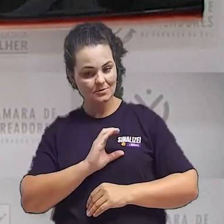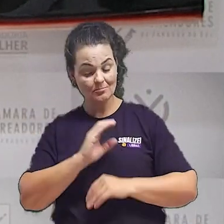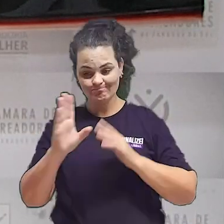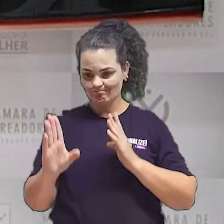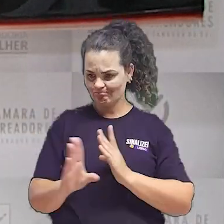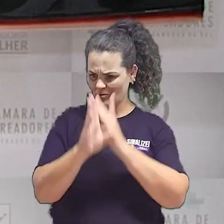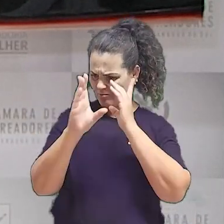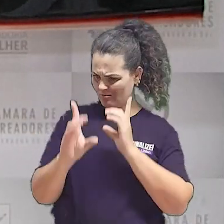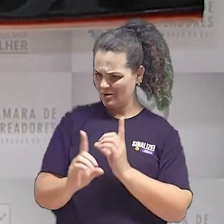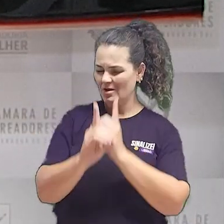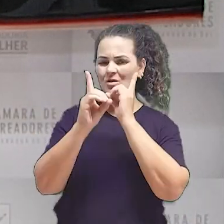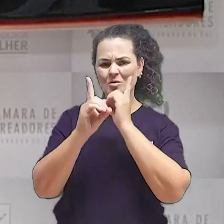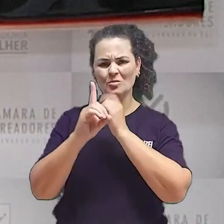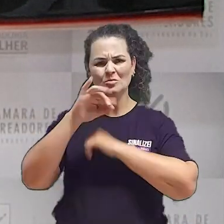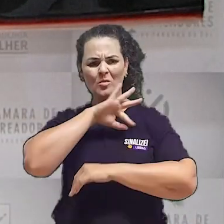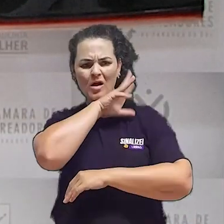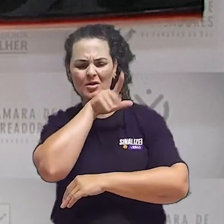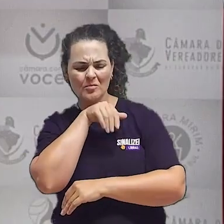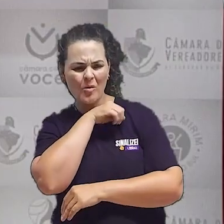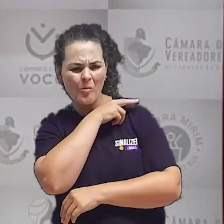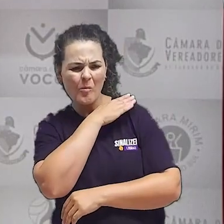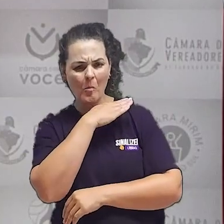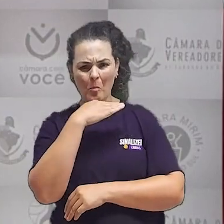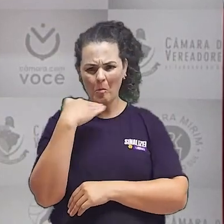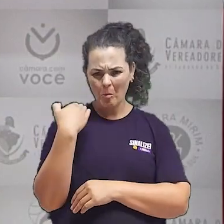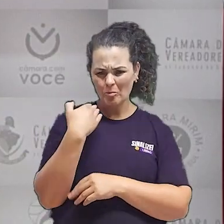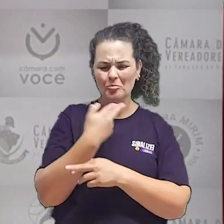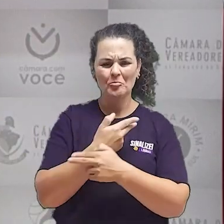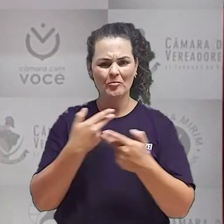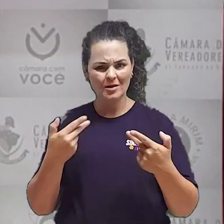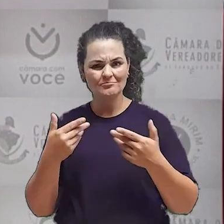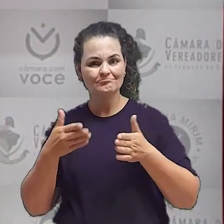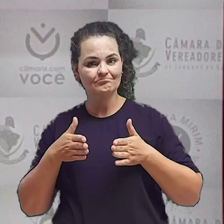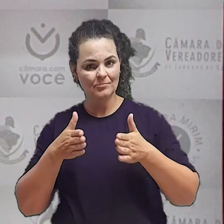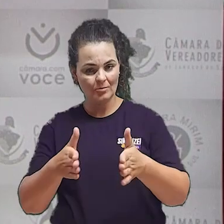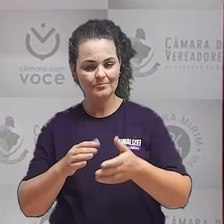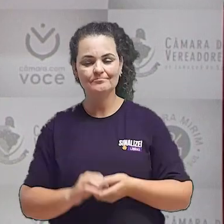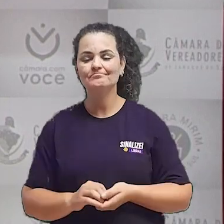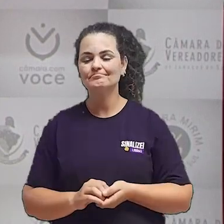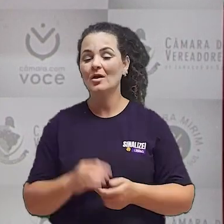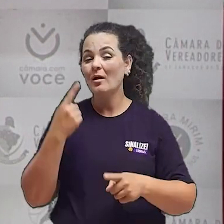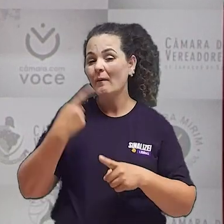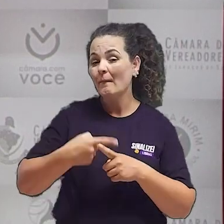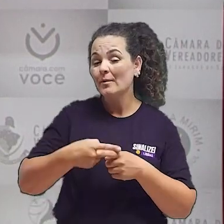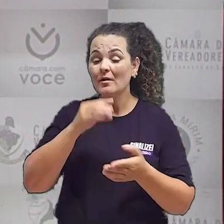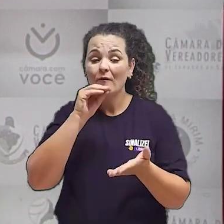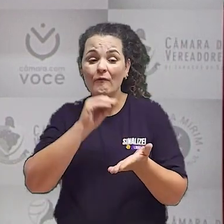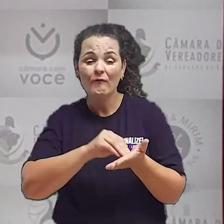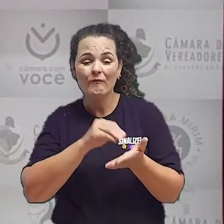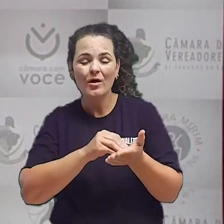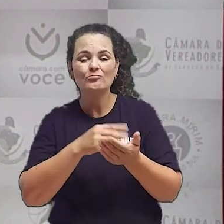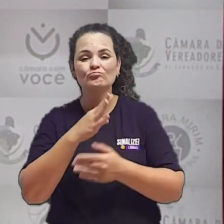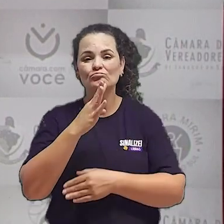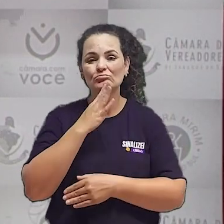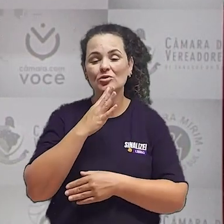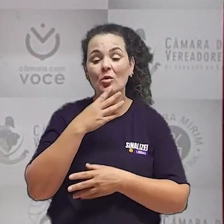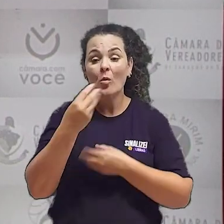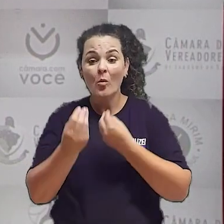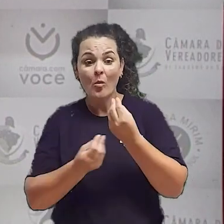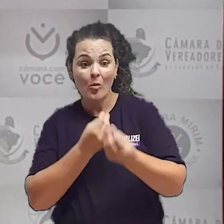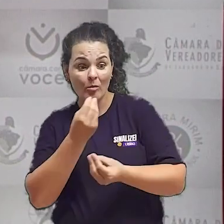deparam com situações desse tipo segundo o documento a falta de conhecimento sobre como